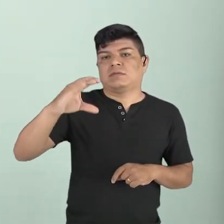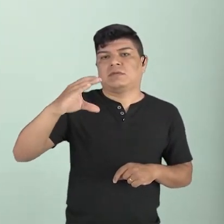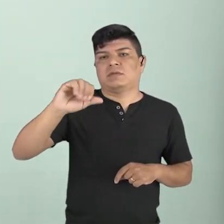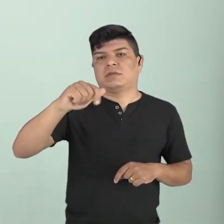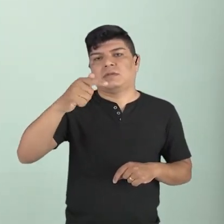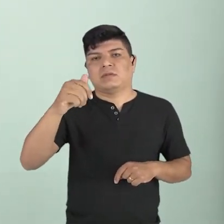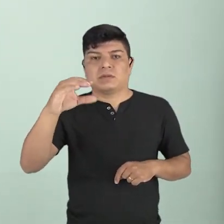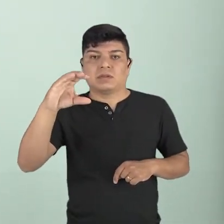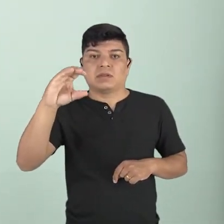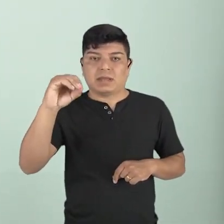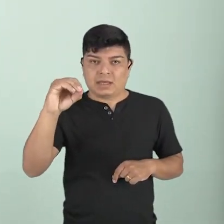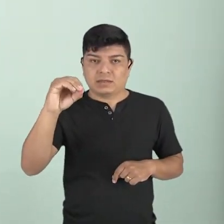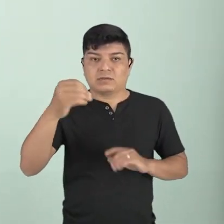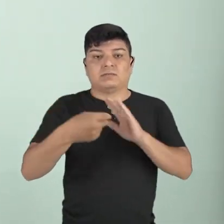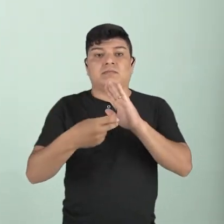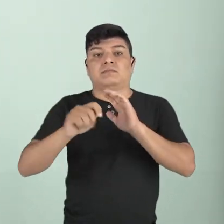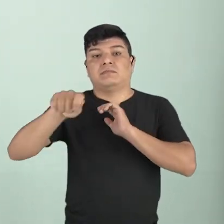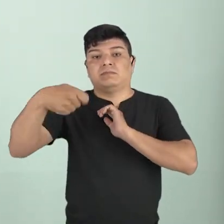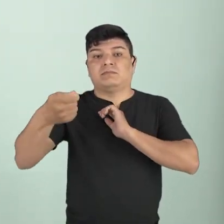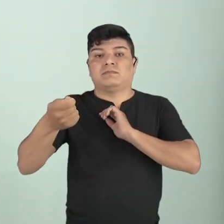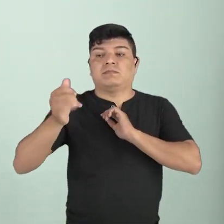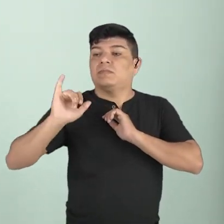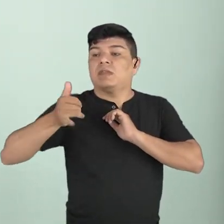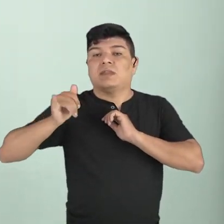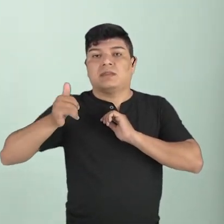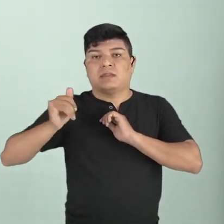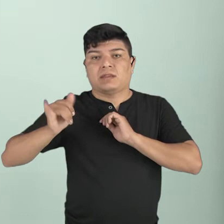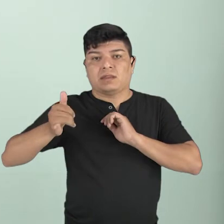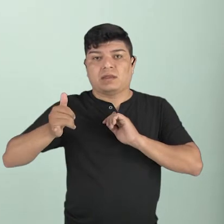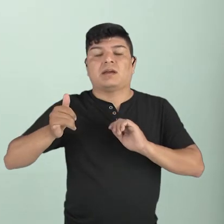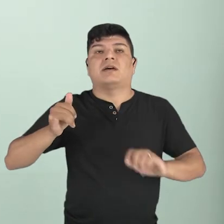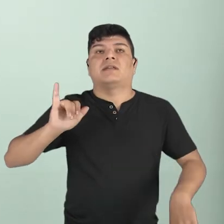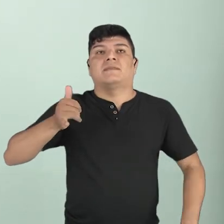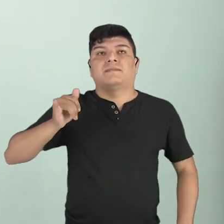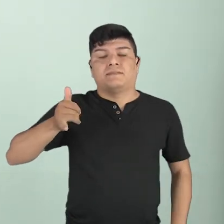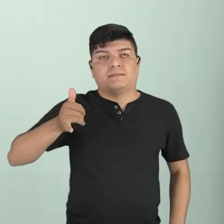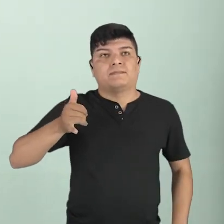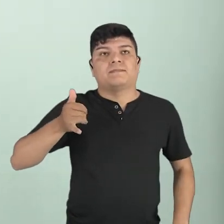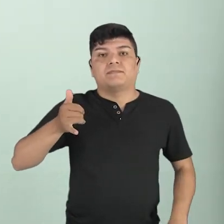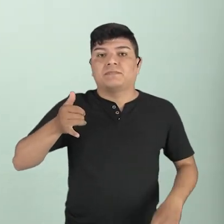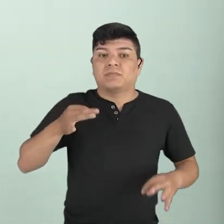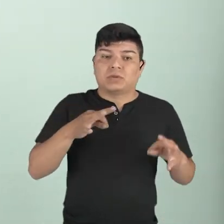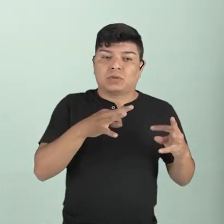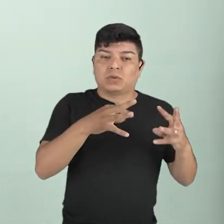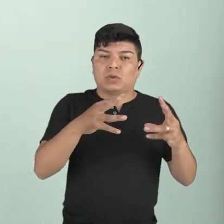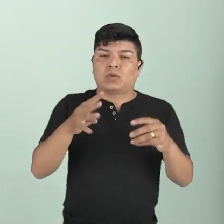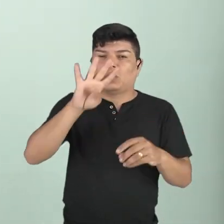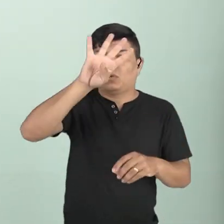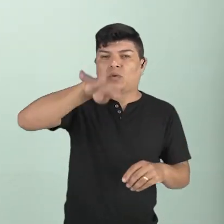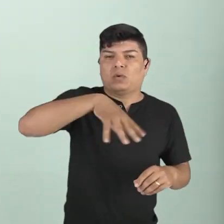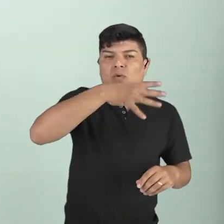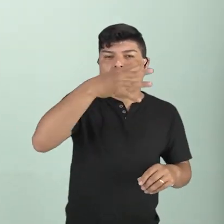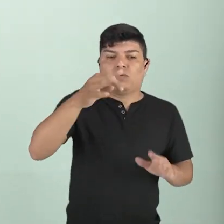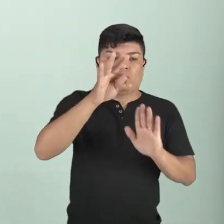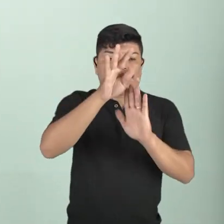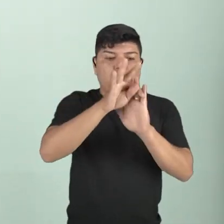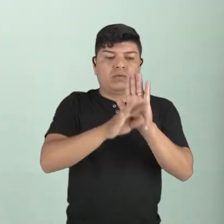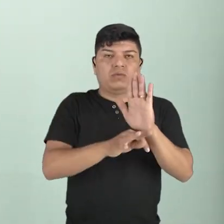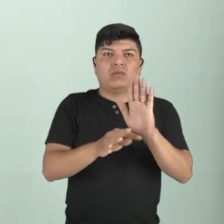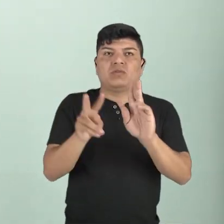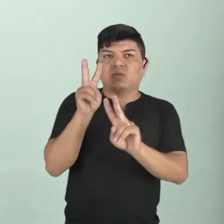puxou narrador, personagens, tempo, espaço. Ele foi esquematizando todo um texto para que ele,